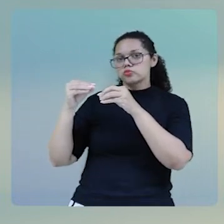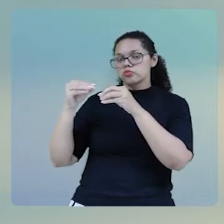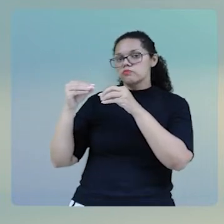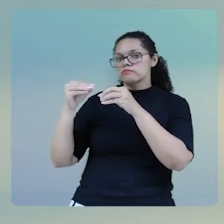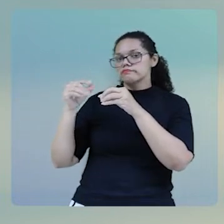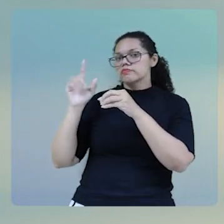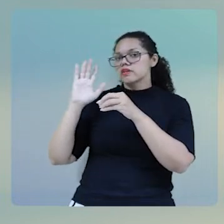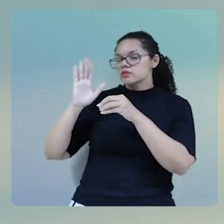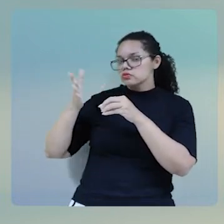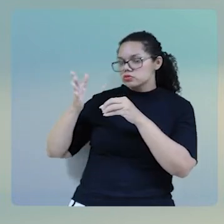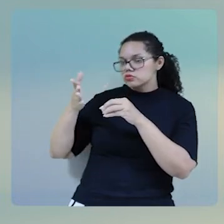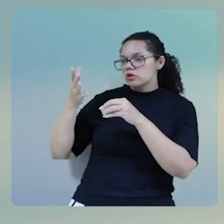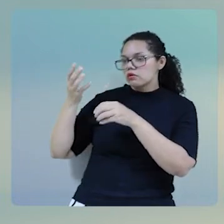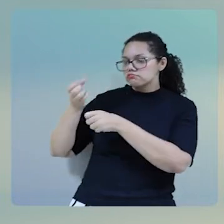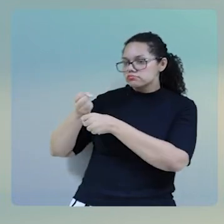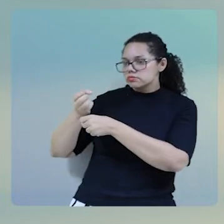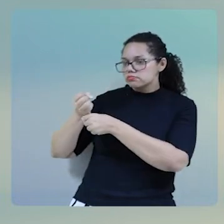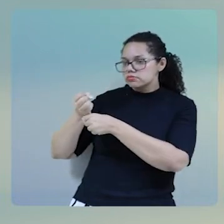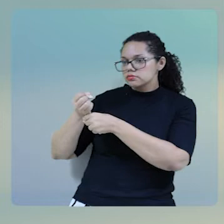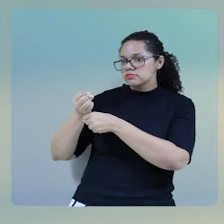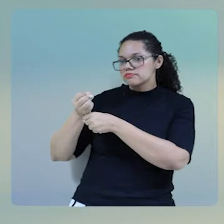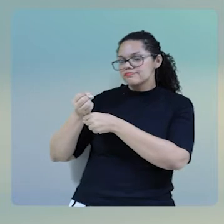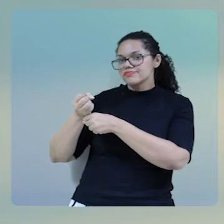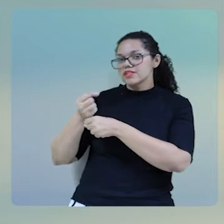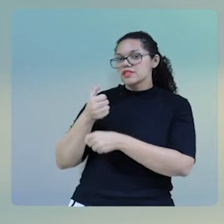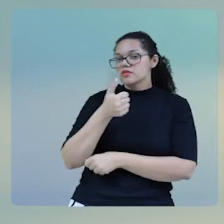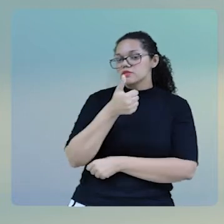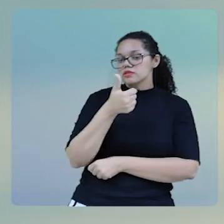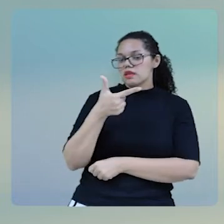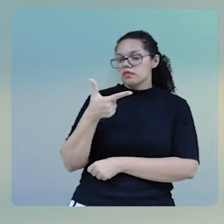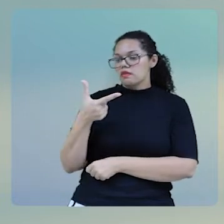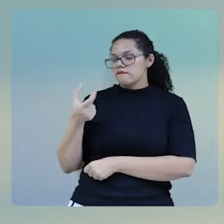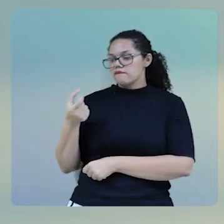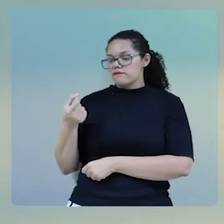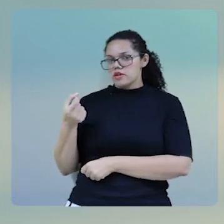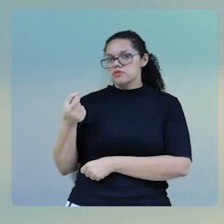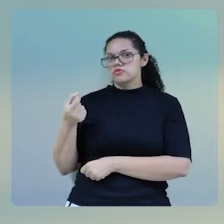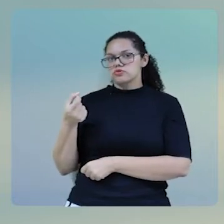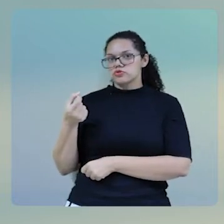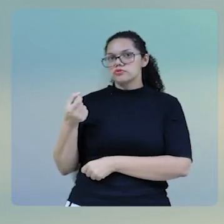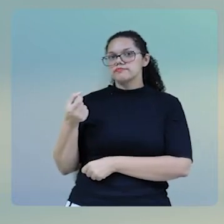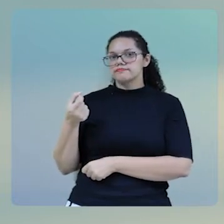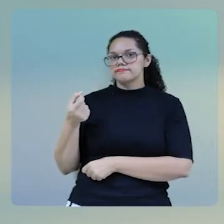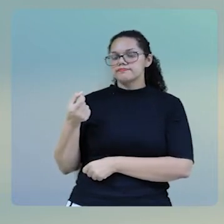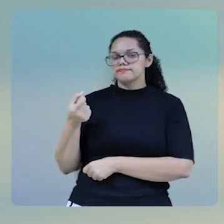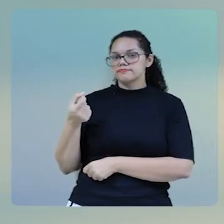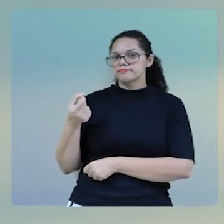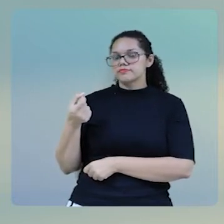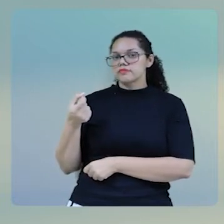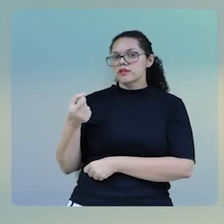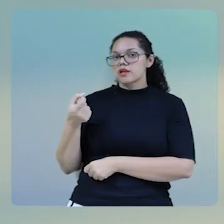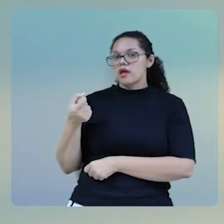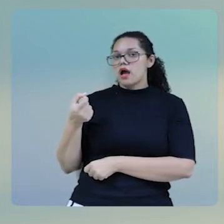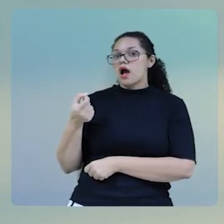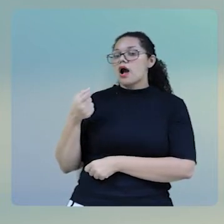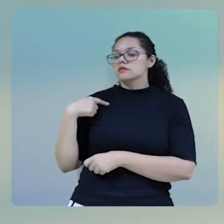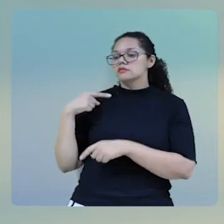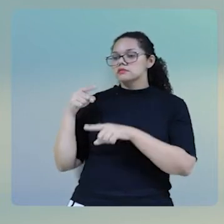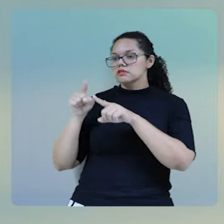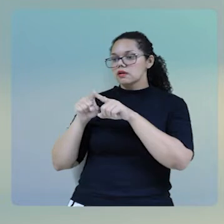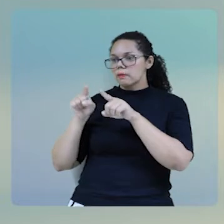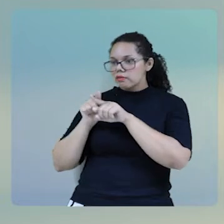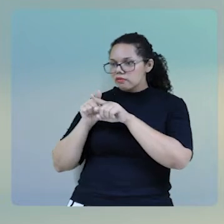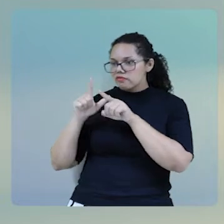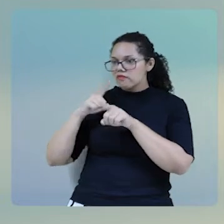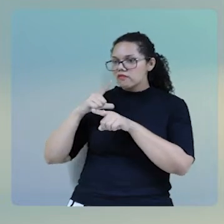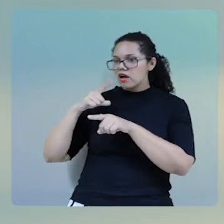circuito e a da bateria, que está aqui, ó, são 120 volts. Resistência do circuito vai ser o 10 que está aqui em cima,